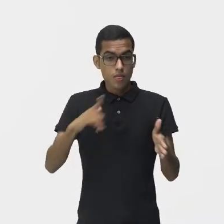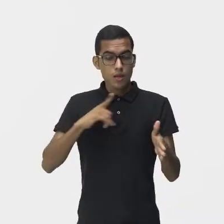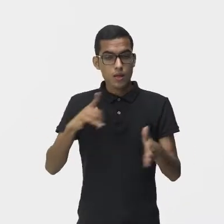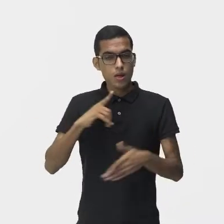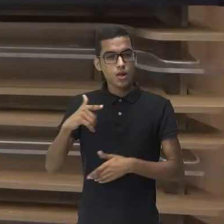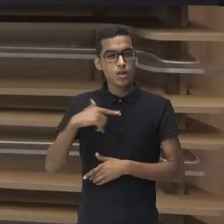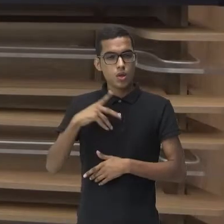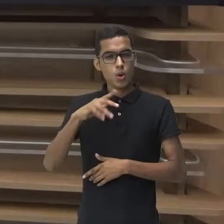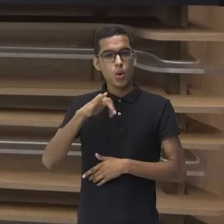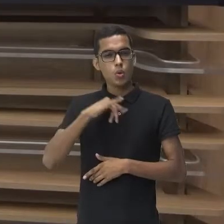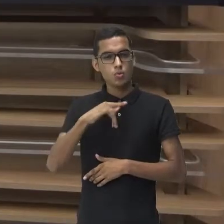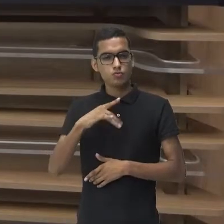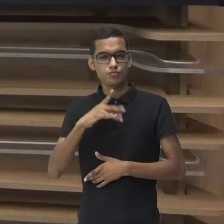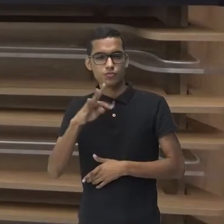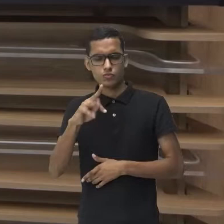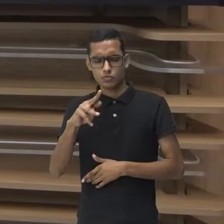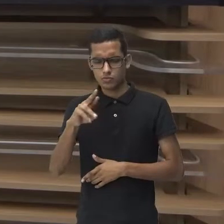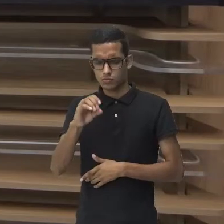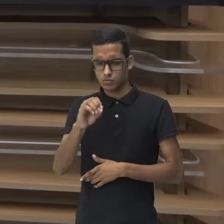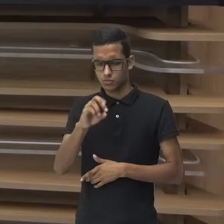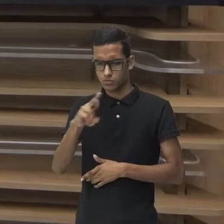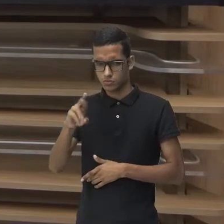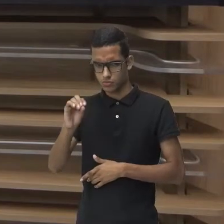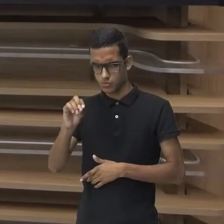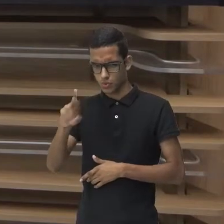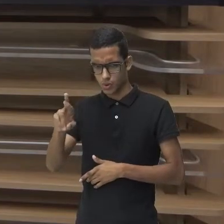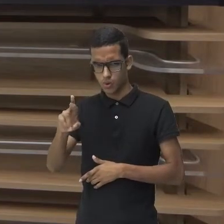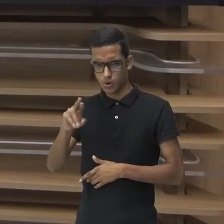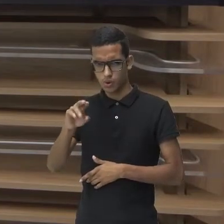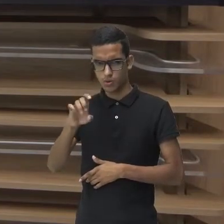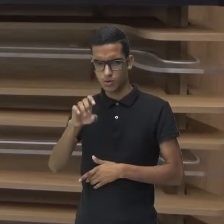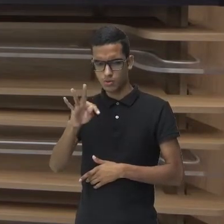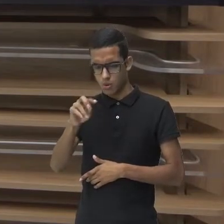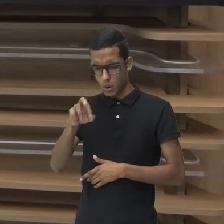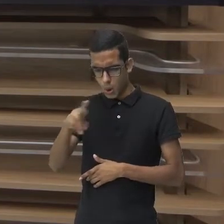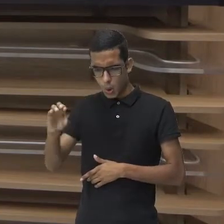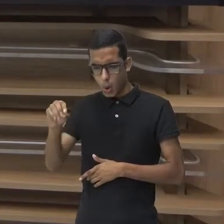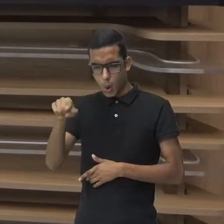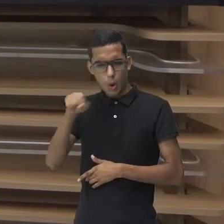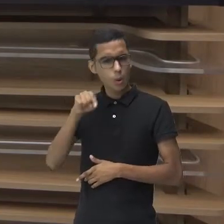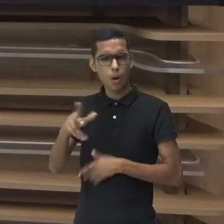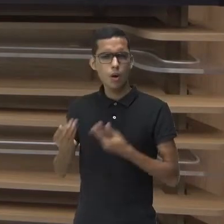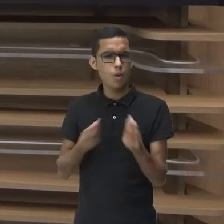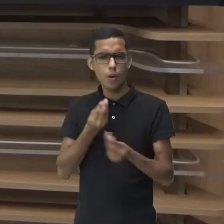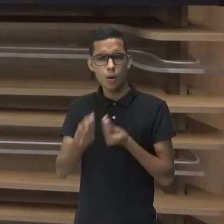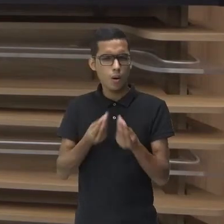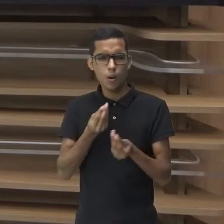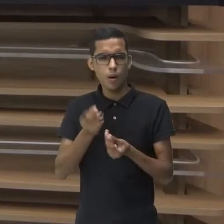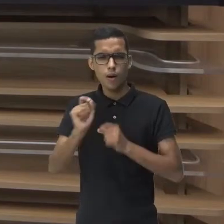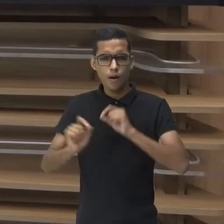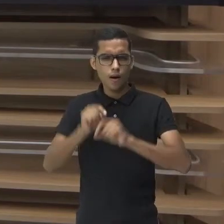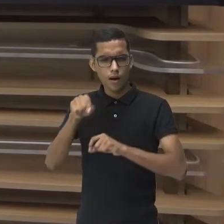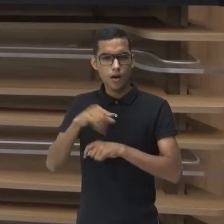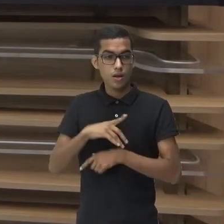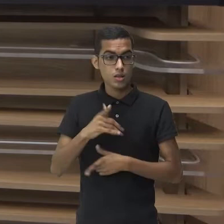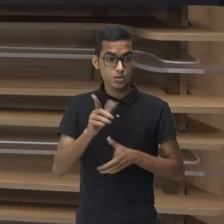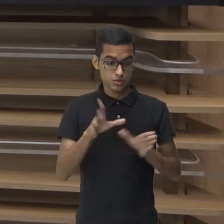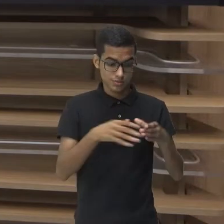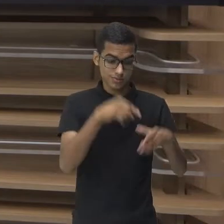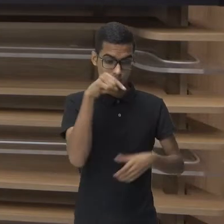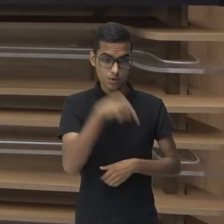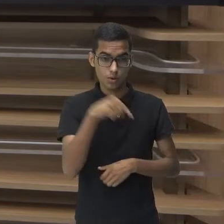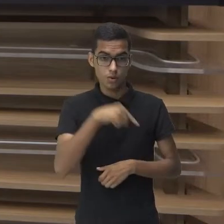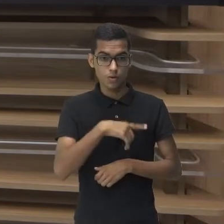ficar assustados, com medo de perder o poder, iriam começar a acreditar, começar a suspeitar de todo mundo,